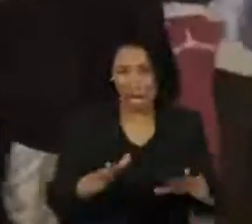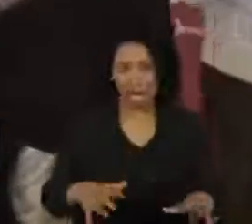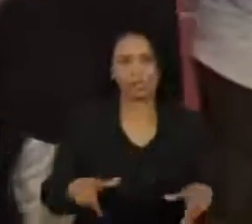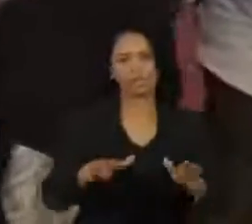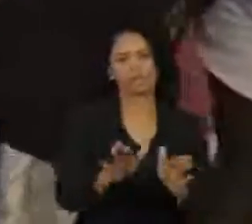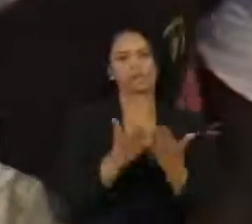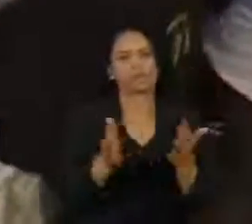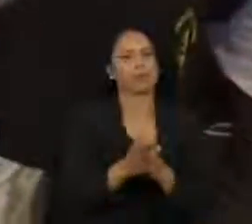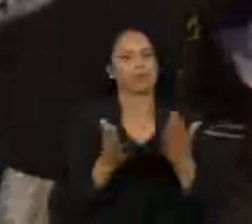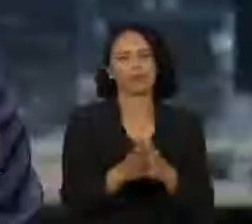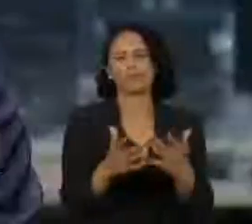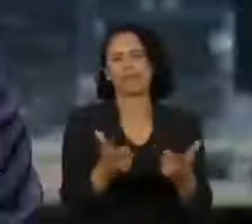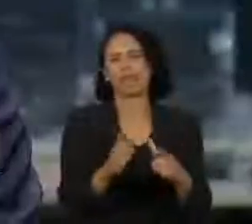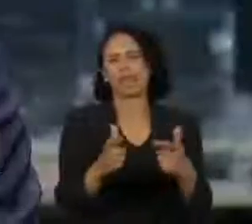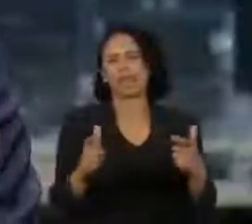para quase um terço da população